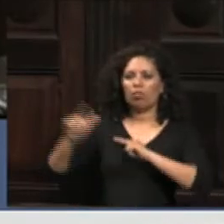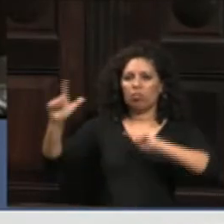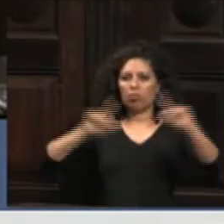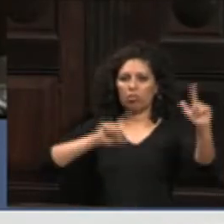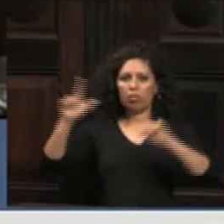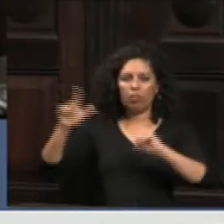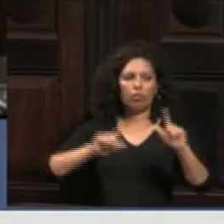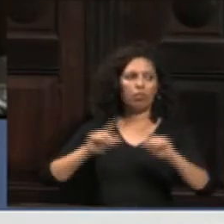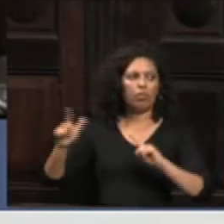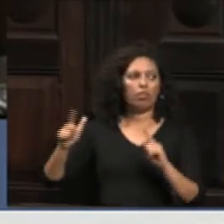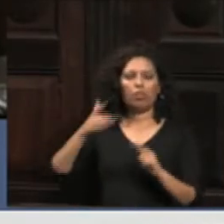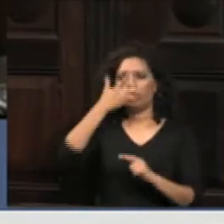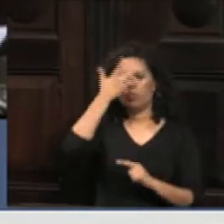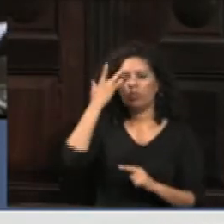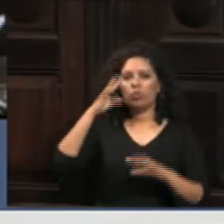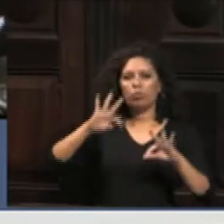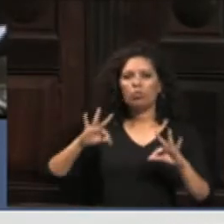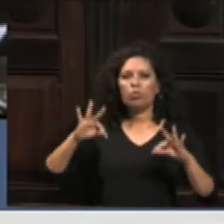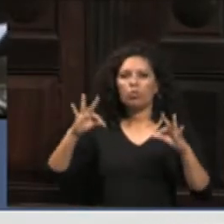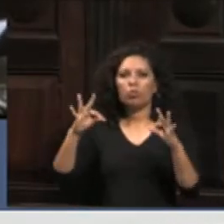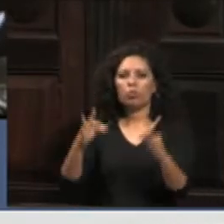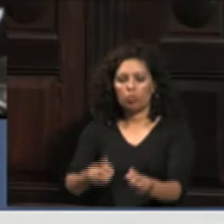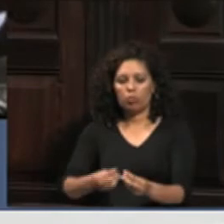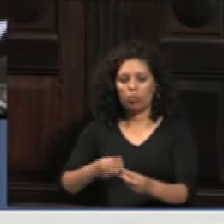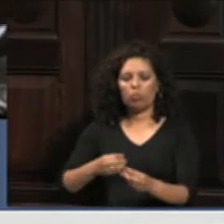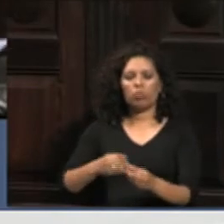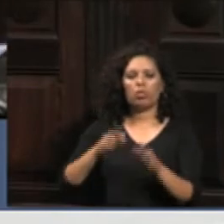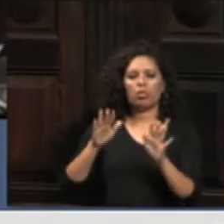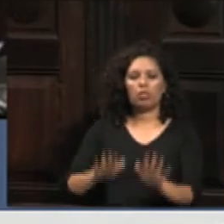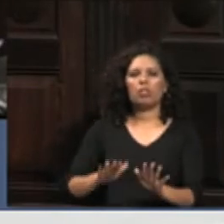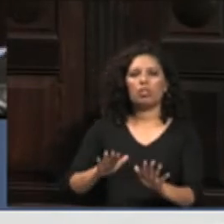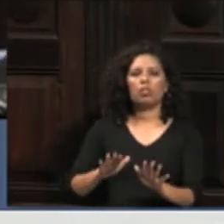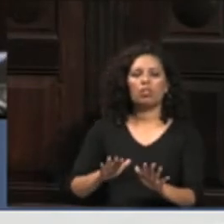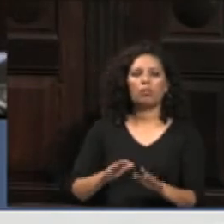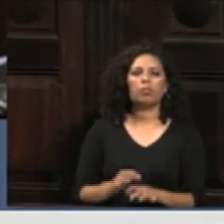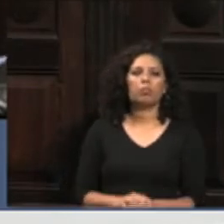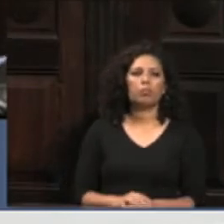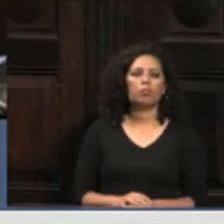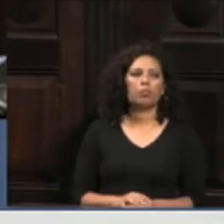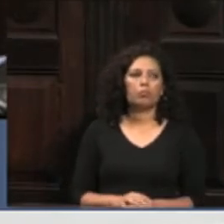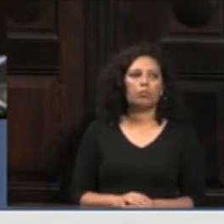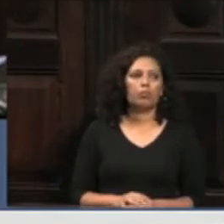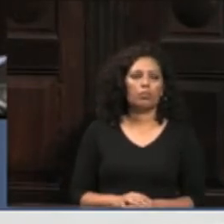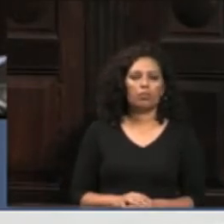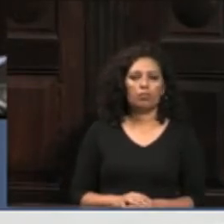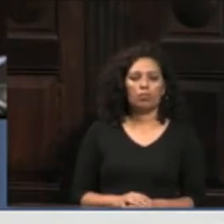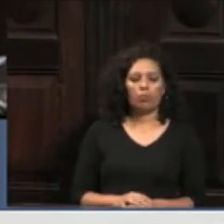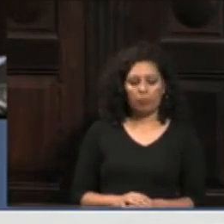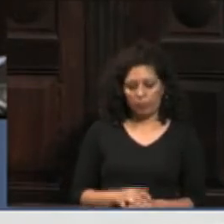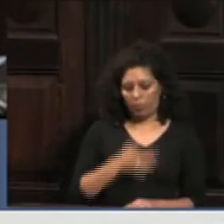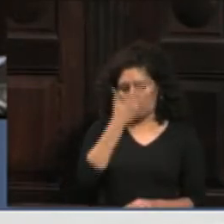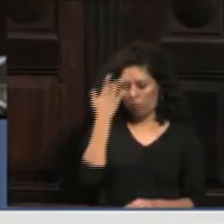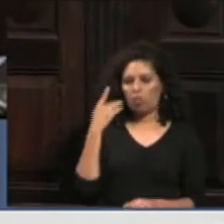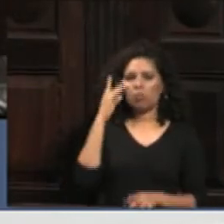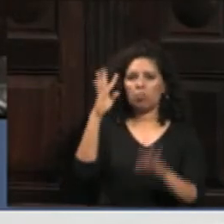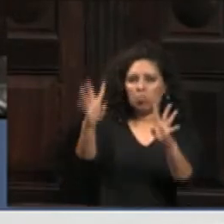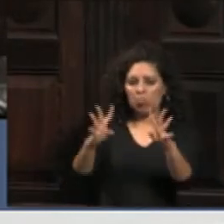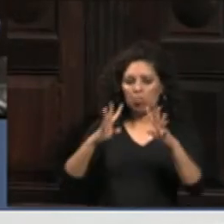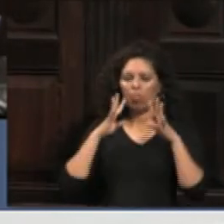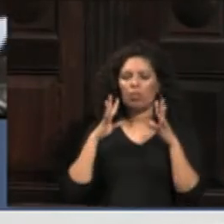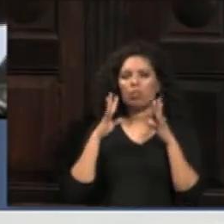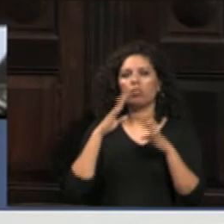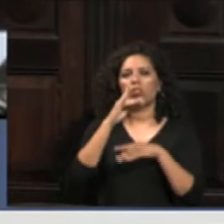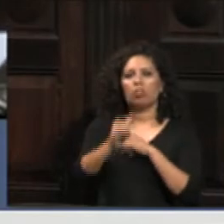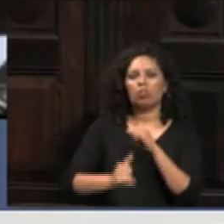companheiros e companheiras que ocupam as dependências da galeria, àqueles que nos assistem